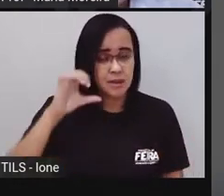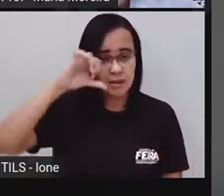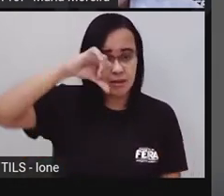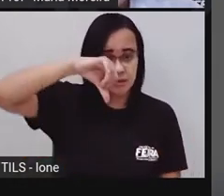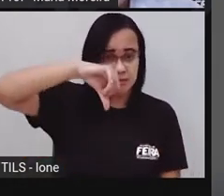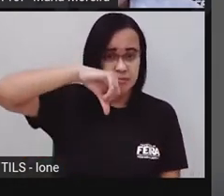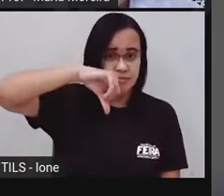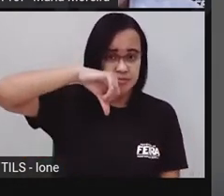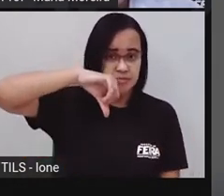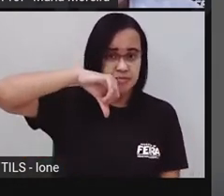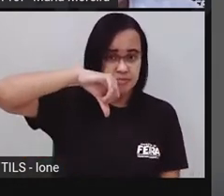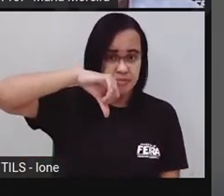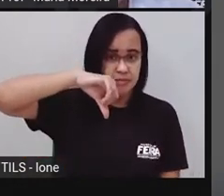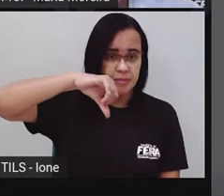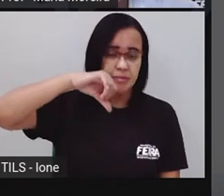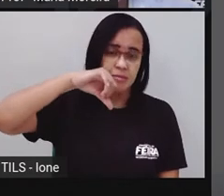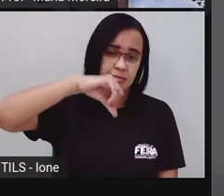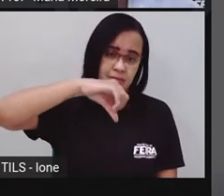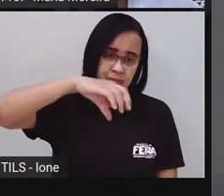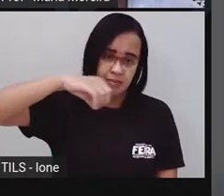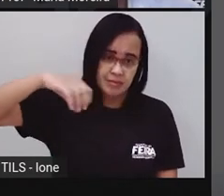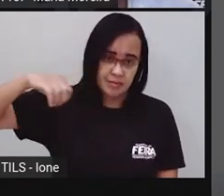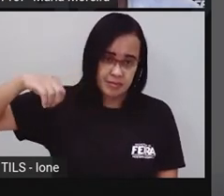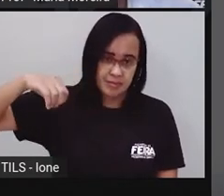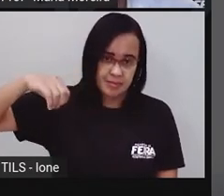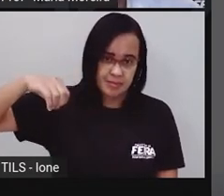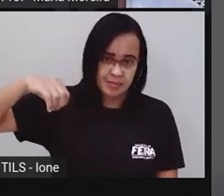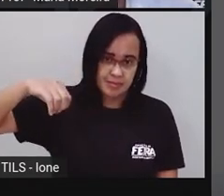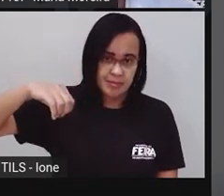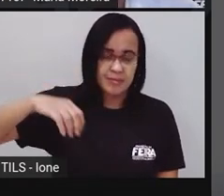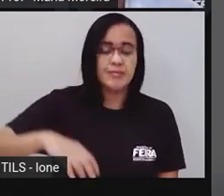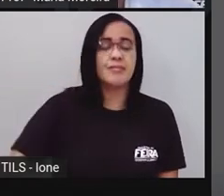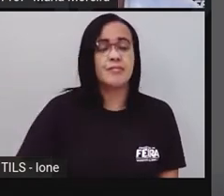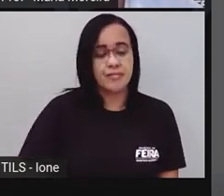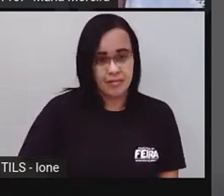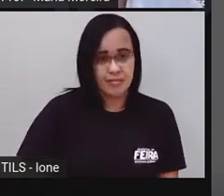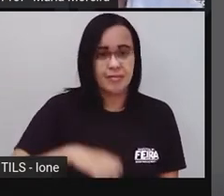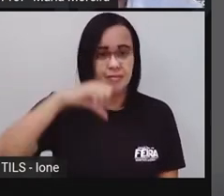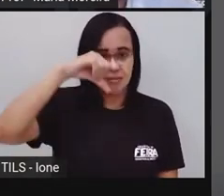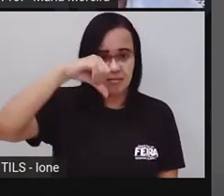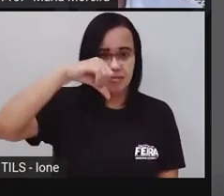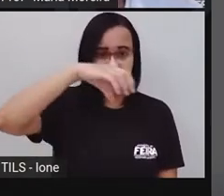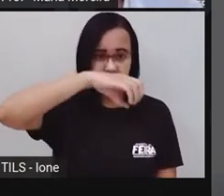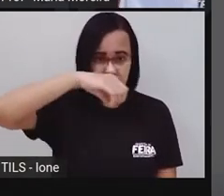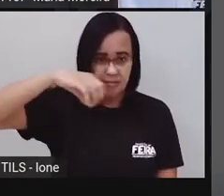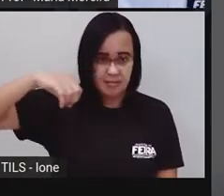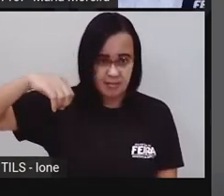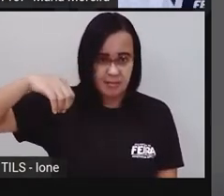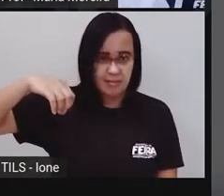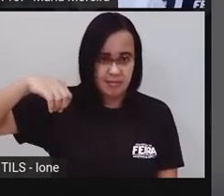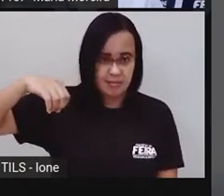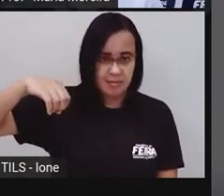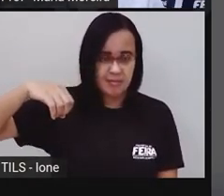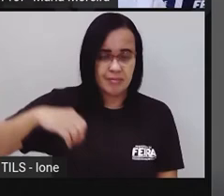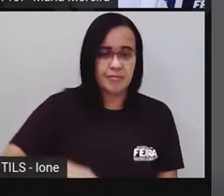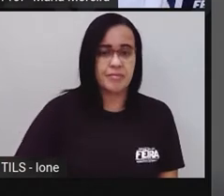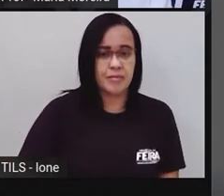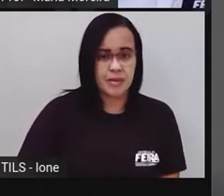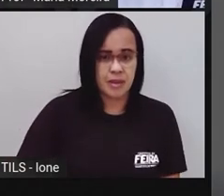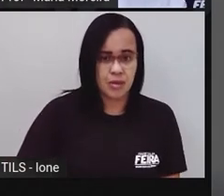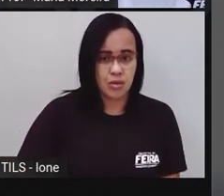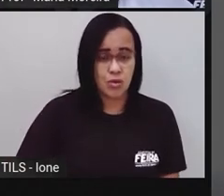mais aí eu vou transformar isso em unidade que dá o que aqui ó 9000 Jamel outro